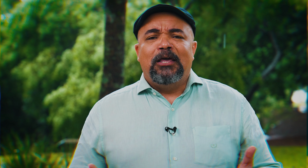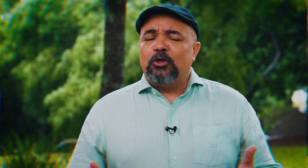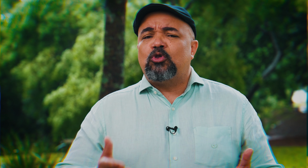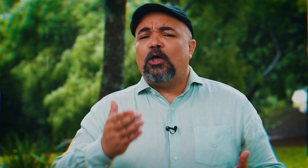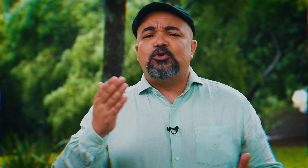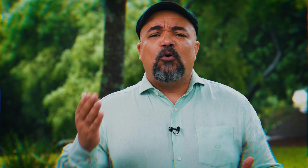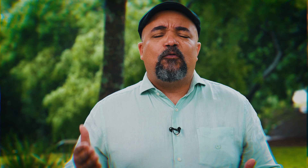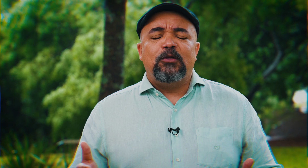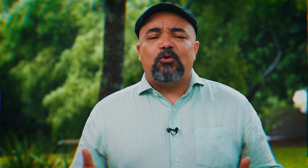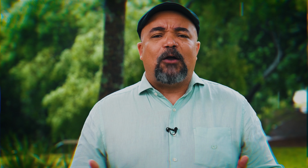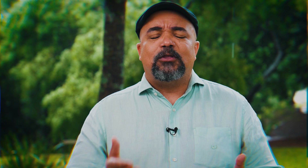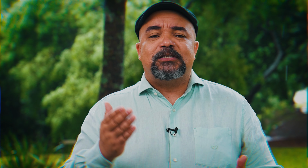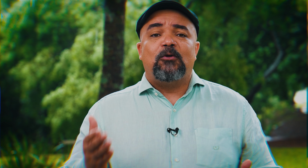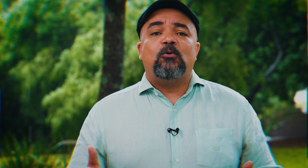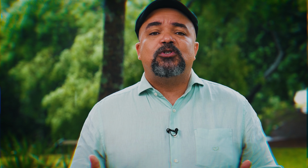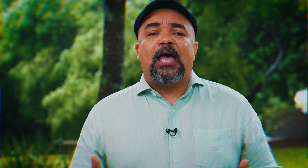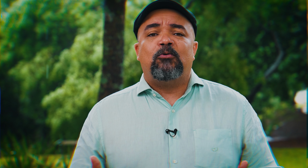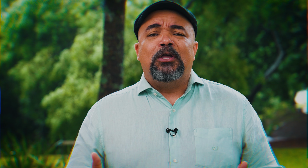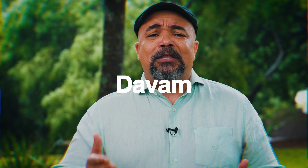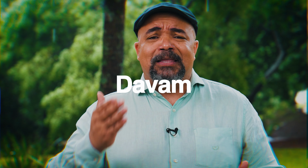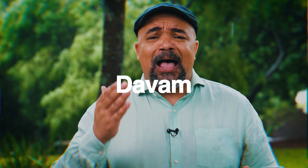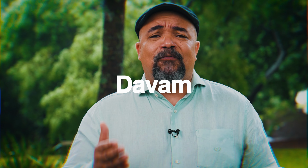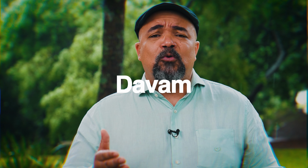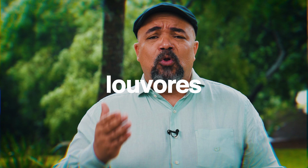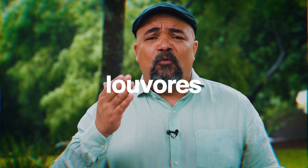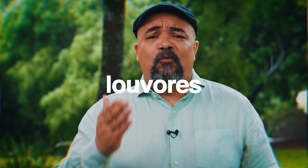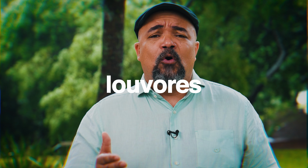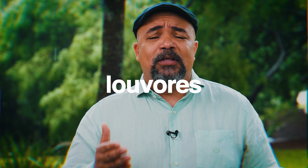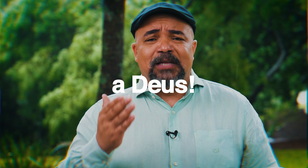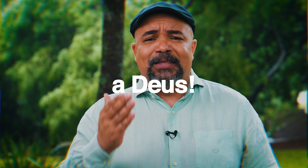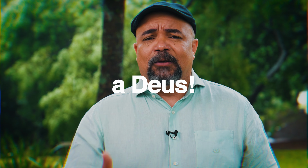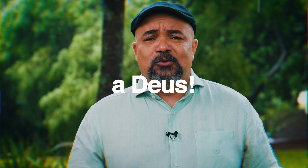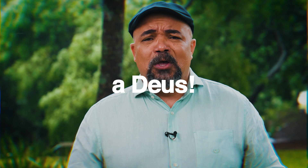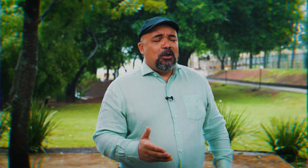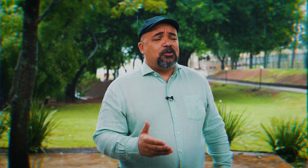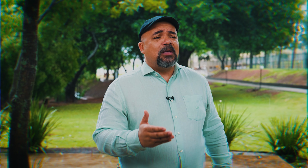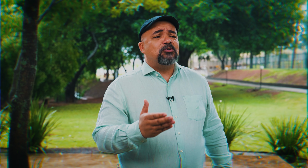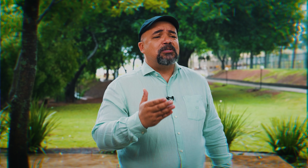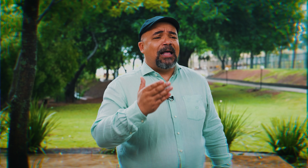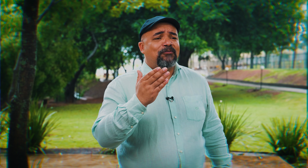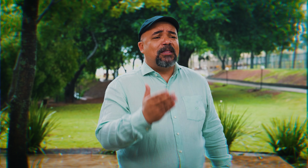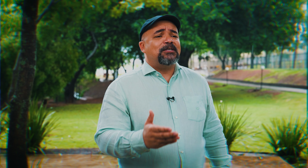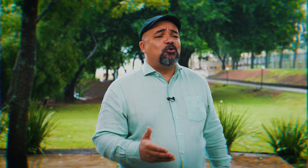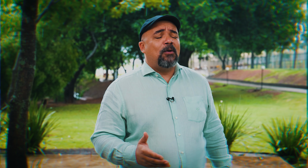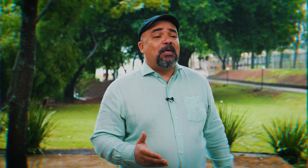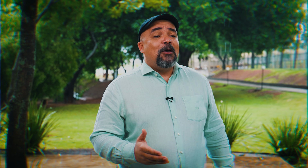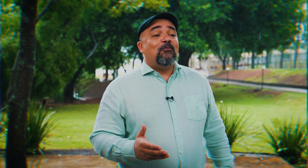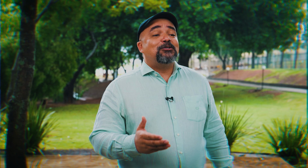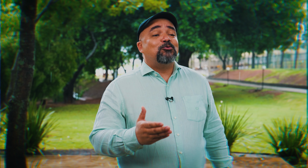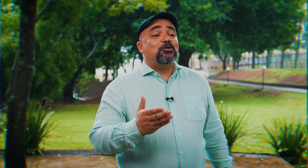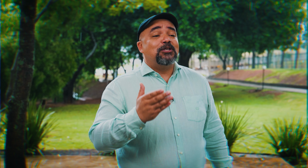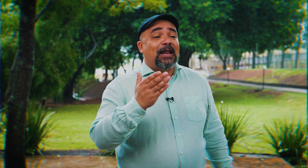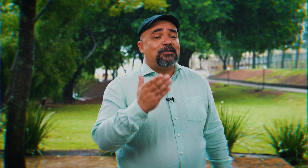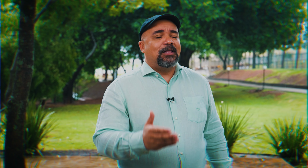impactado, que todos ouvindo o que aconteceu com o cego, davam louvores a Deus. Nós vemos na vida deste homem